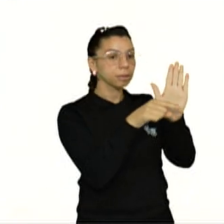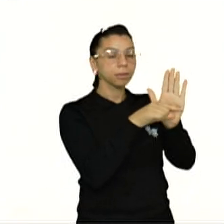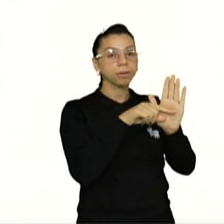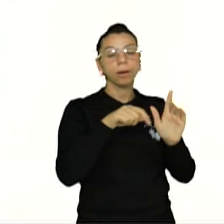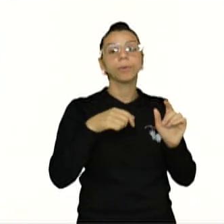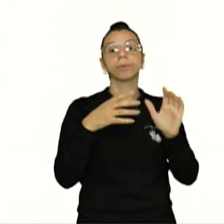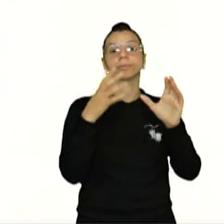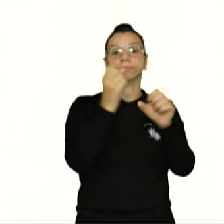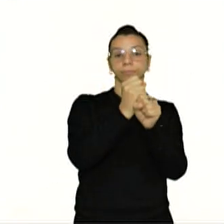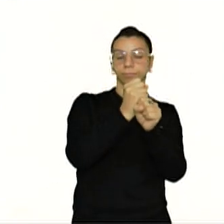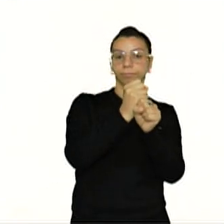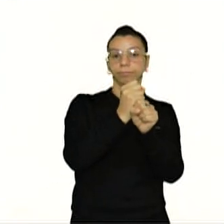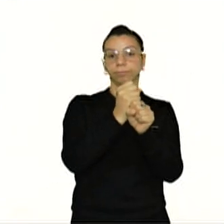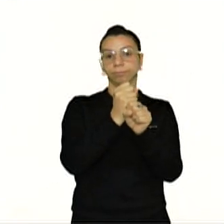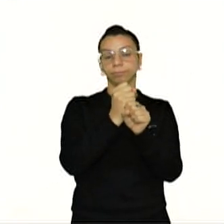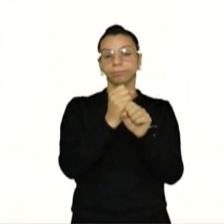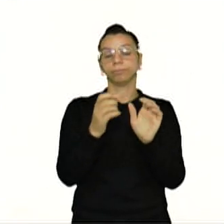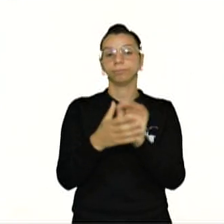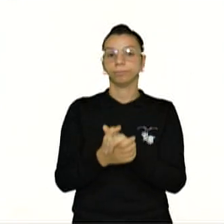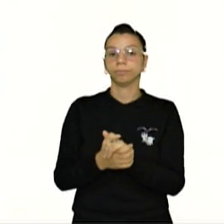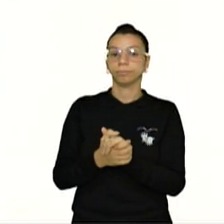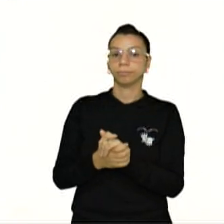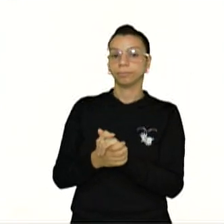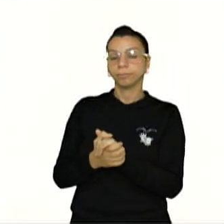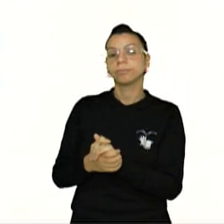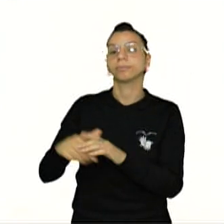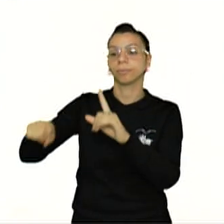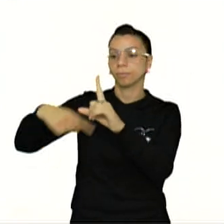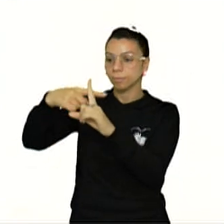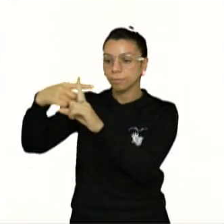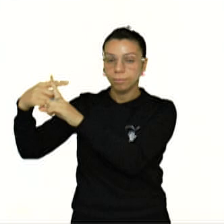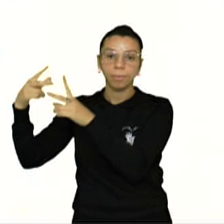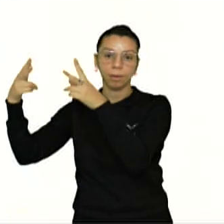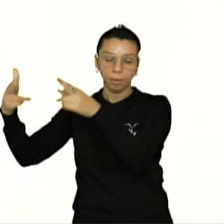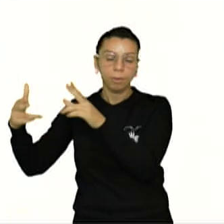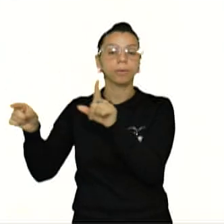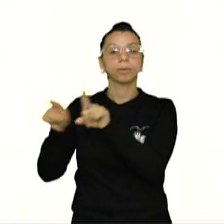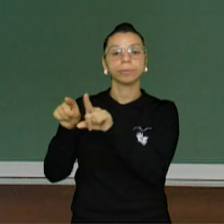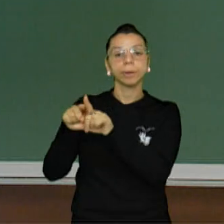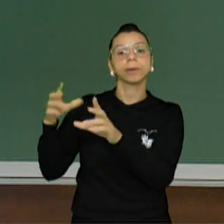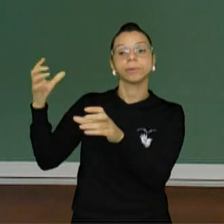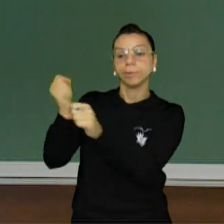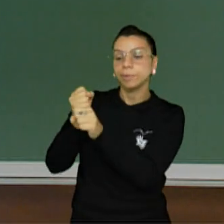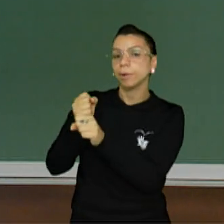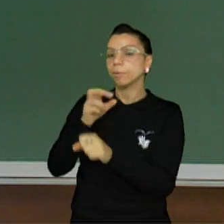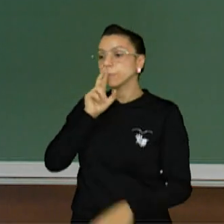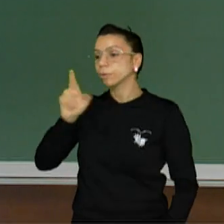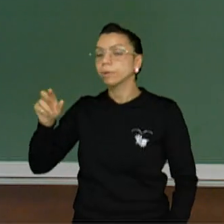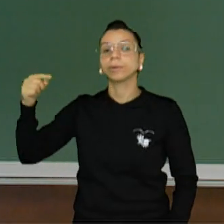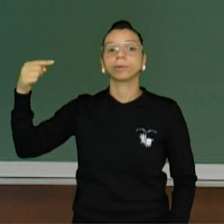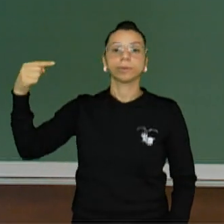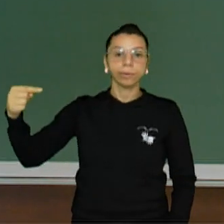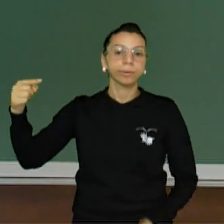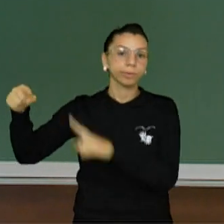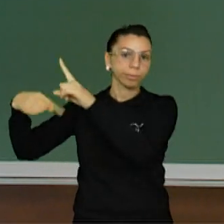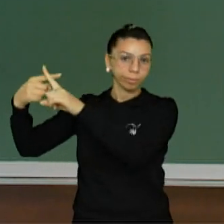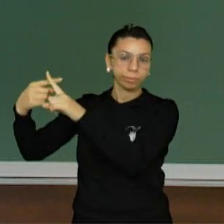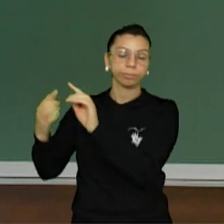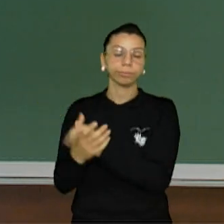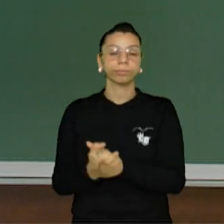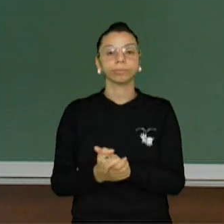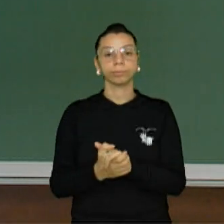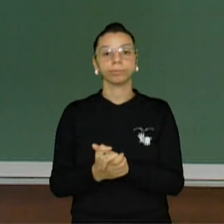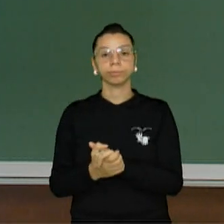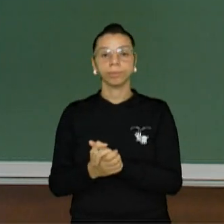soma e repete o mesmo sinal. Sinais iguais, soma e repete o mesmo sinal. No final, o que você tem?